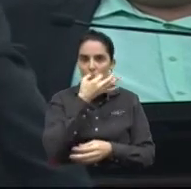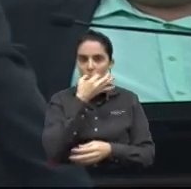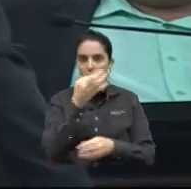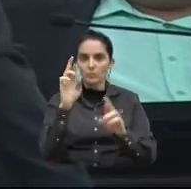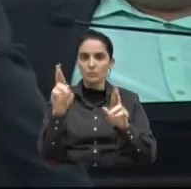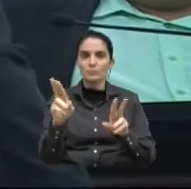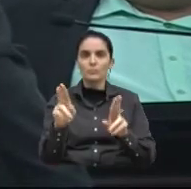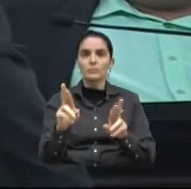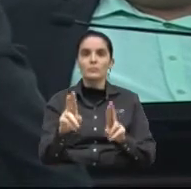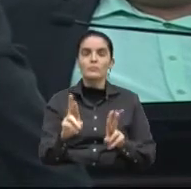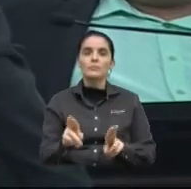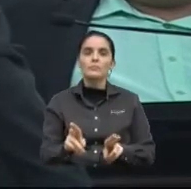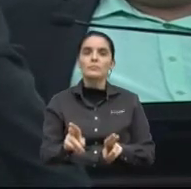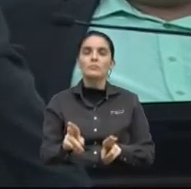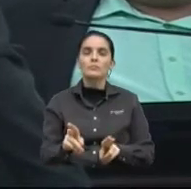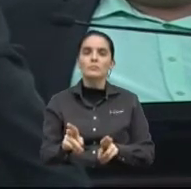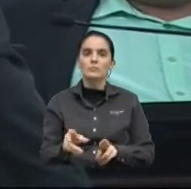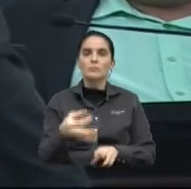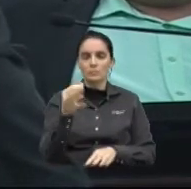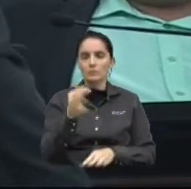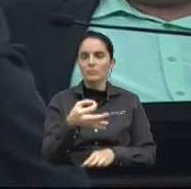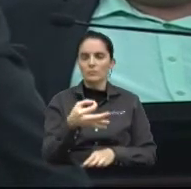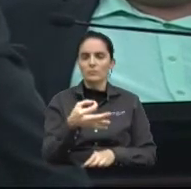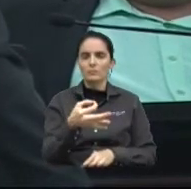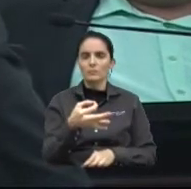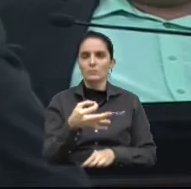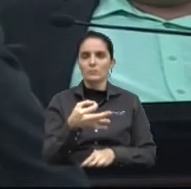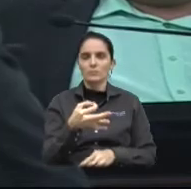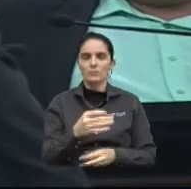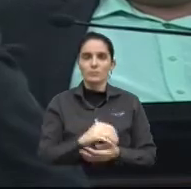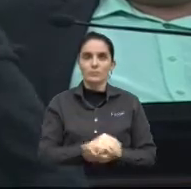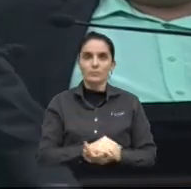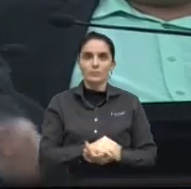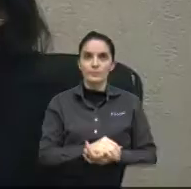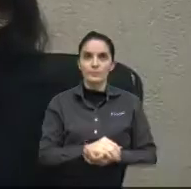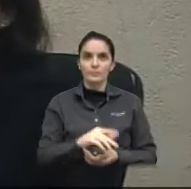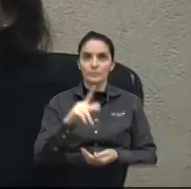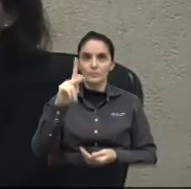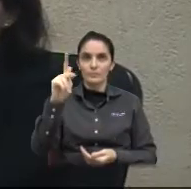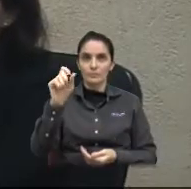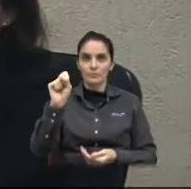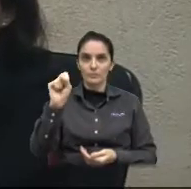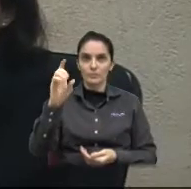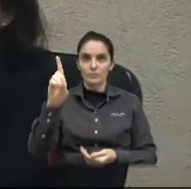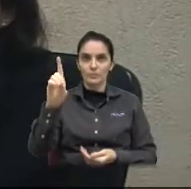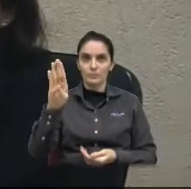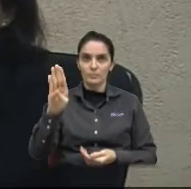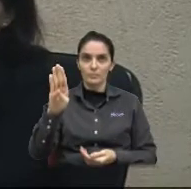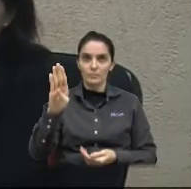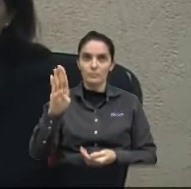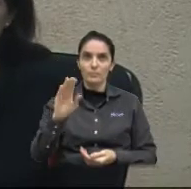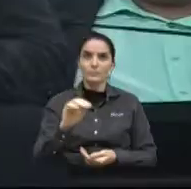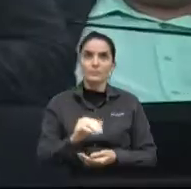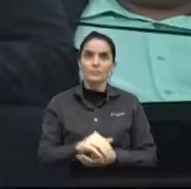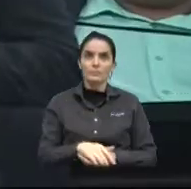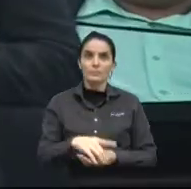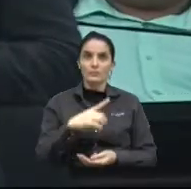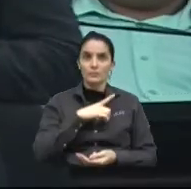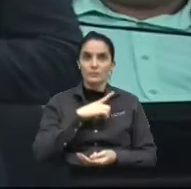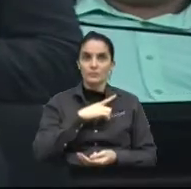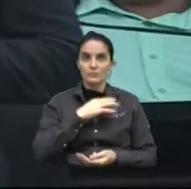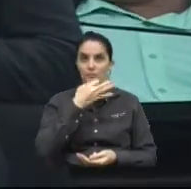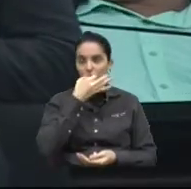e absolutamente normal no psb e na democracia da qual 200